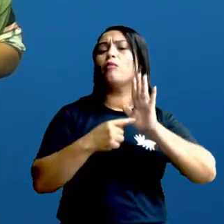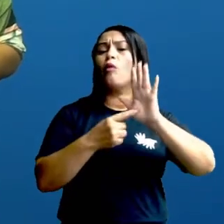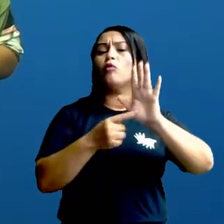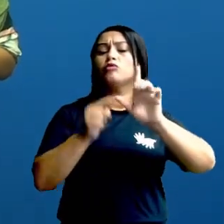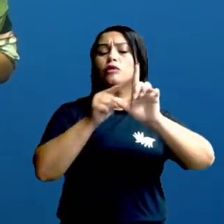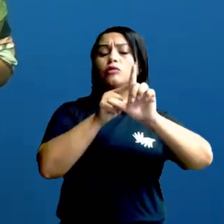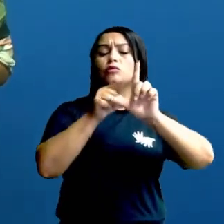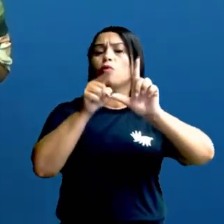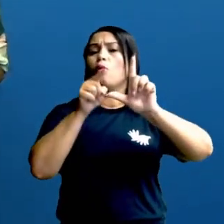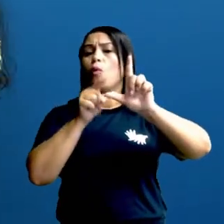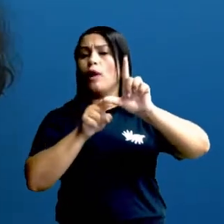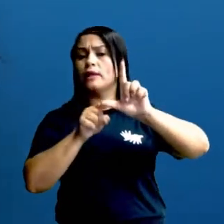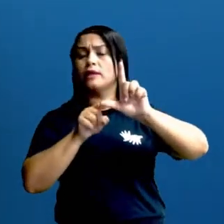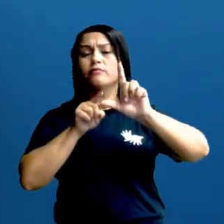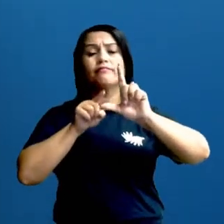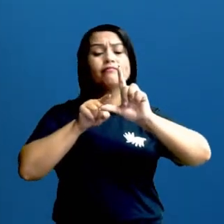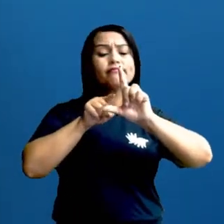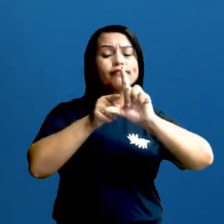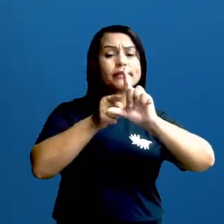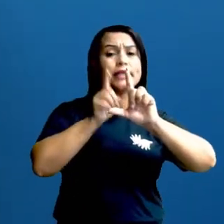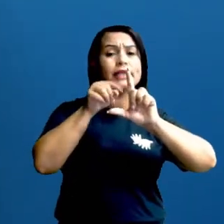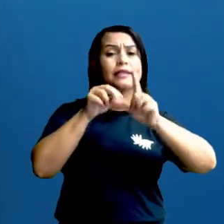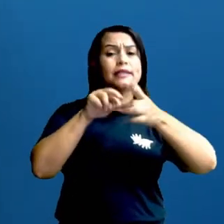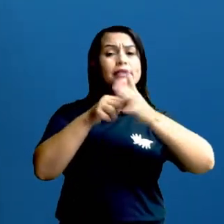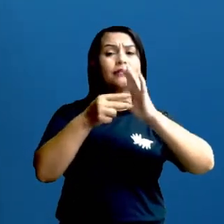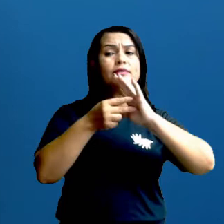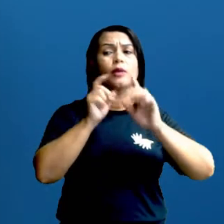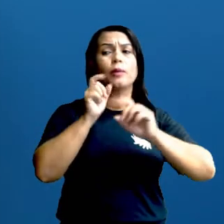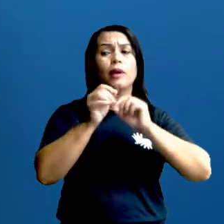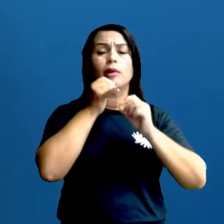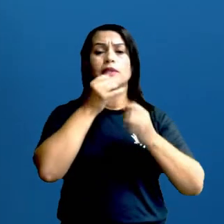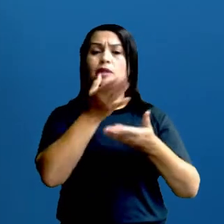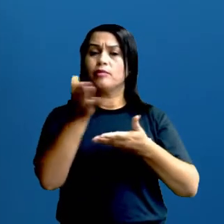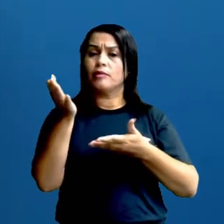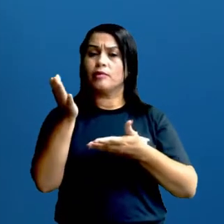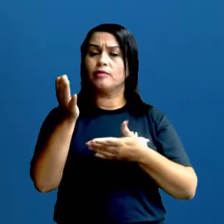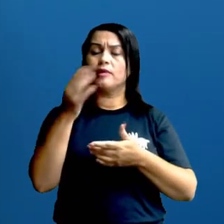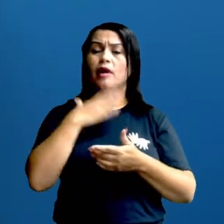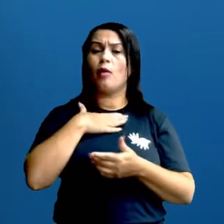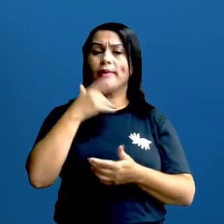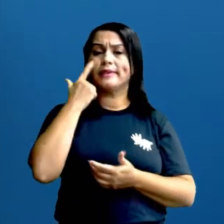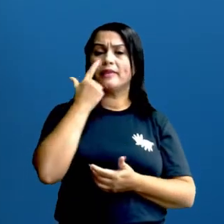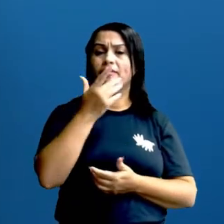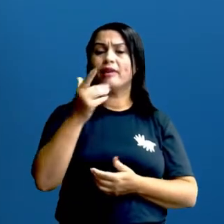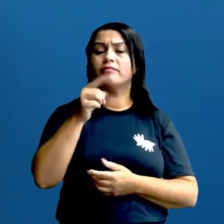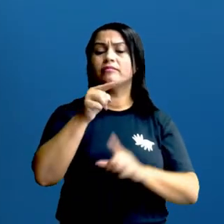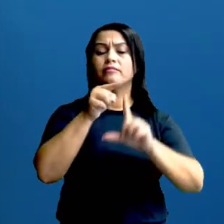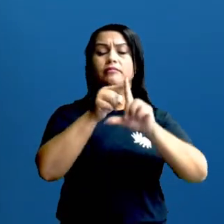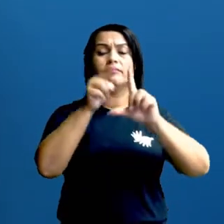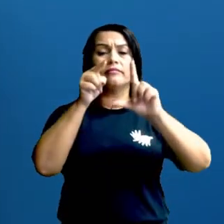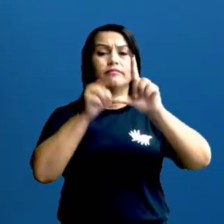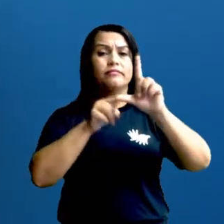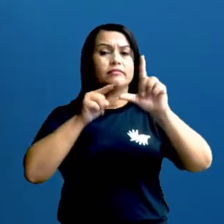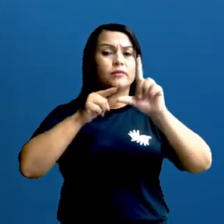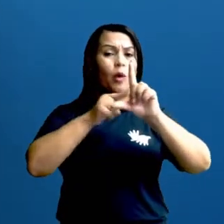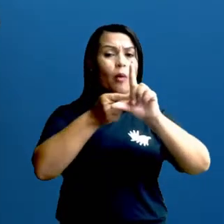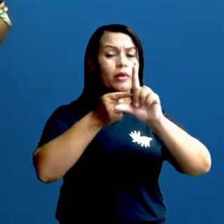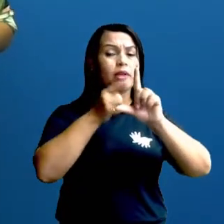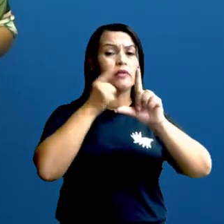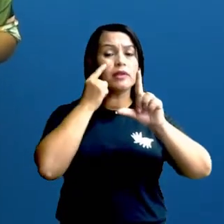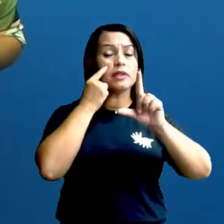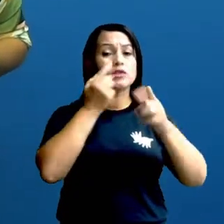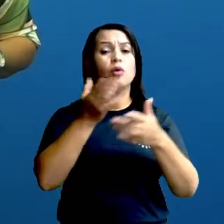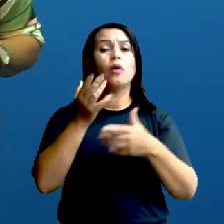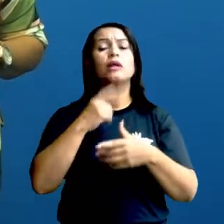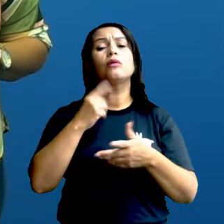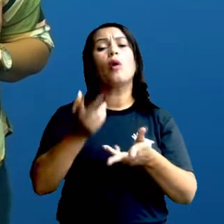quadradinho lá com o pontinho que exatamente assim ó esse meu quadradinho aqui com um pouquinho então a